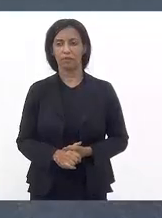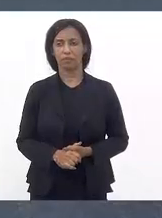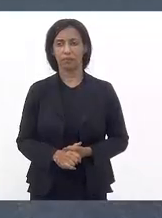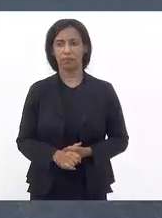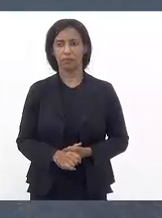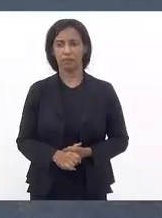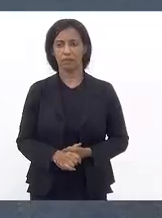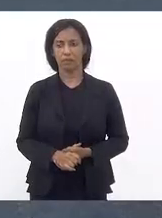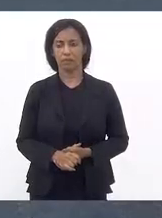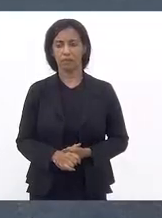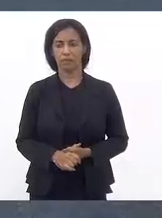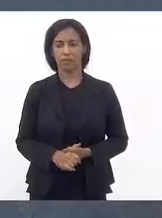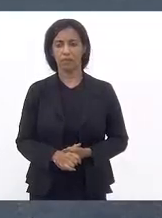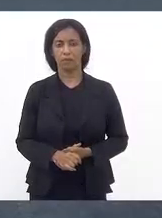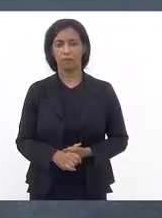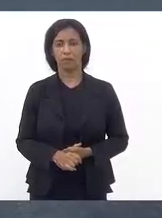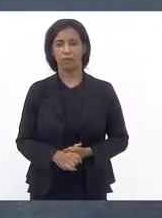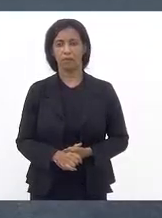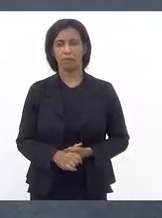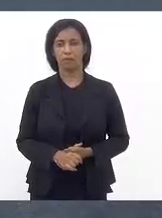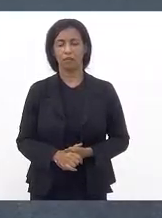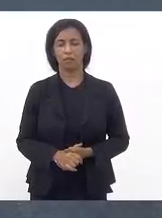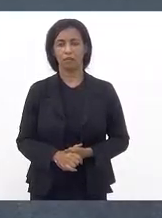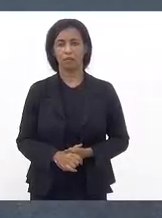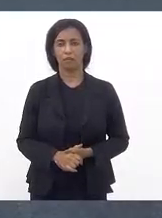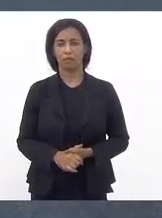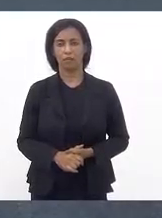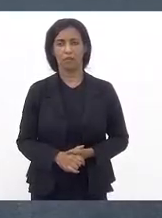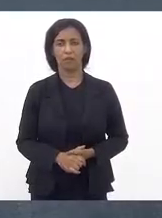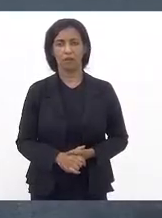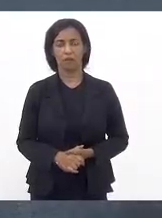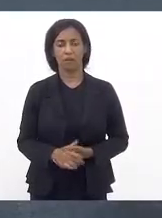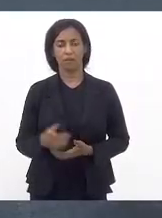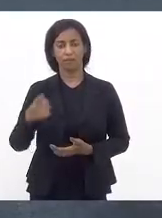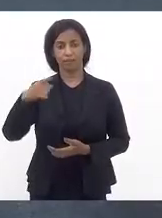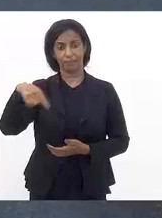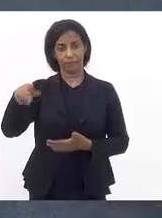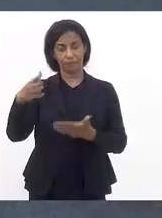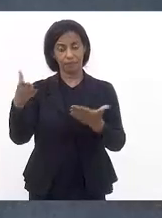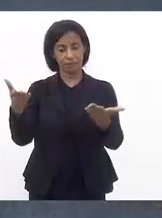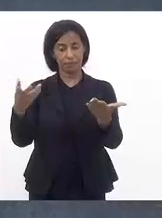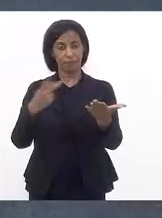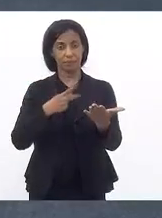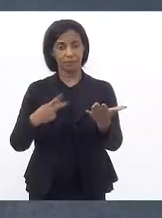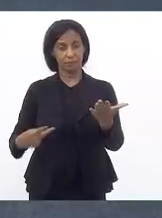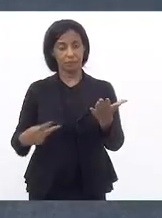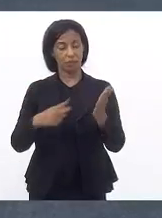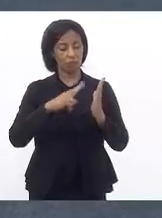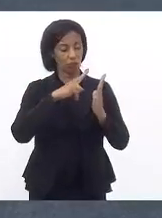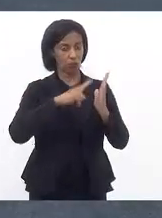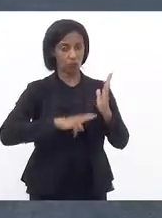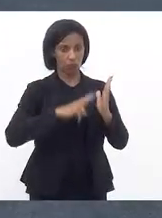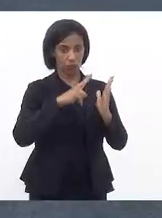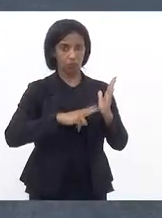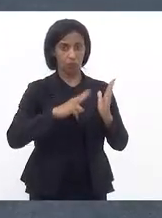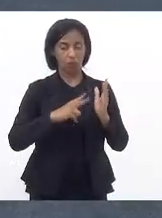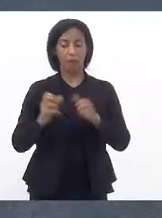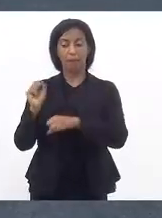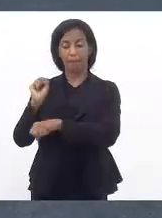pé e enfim é vossa excelência aí foi ler né